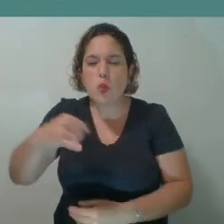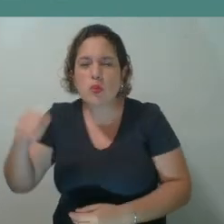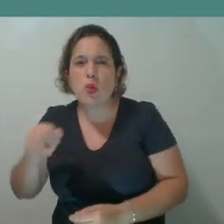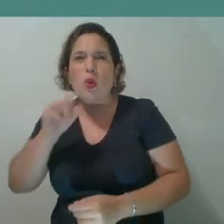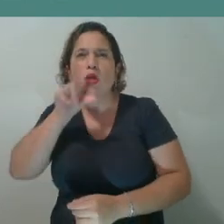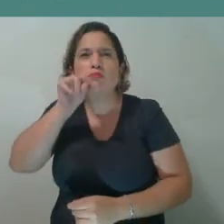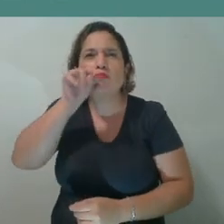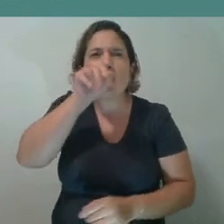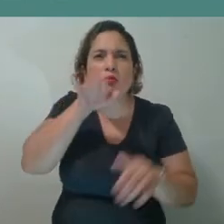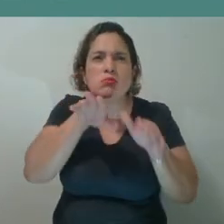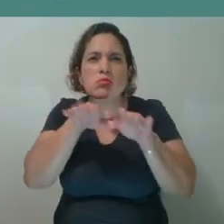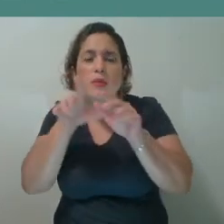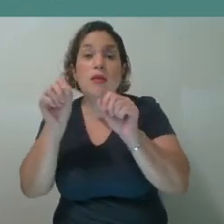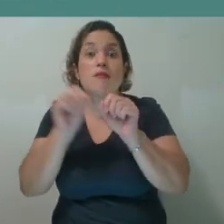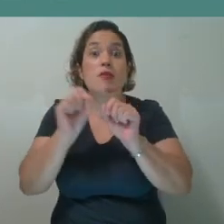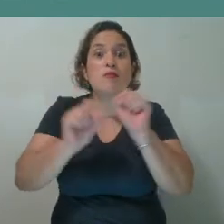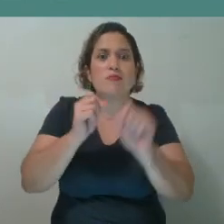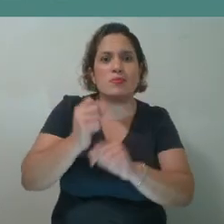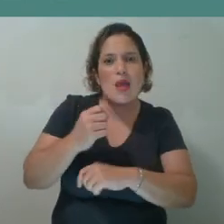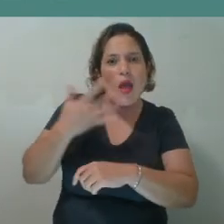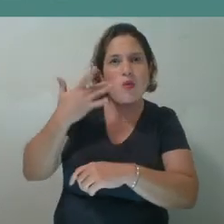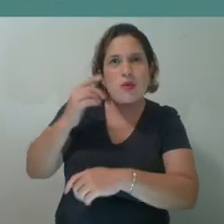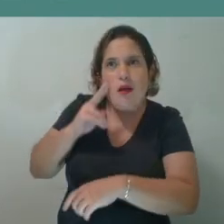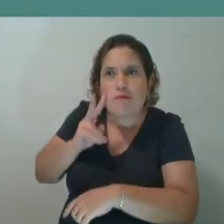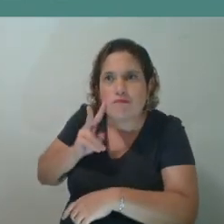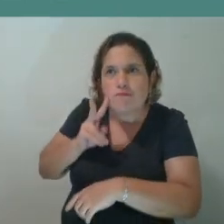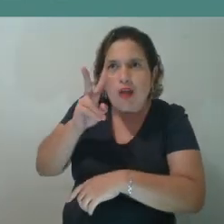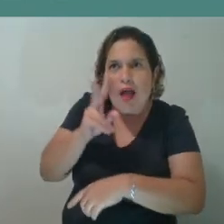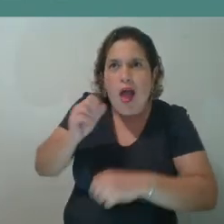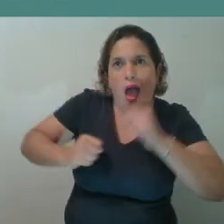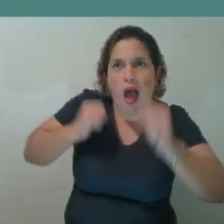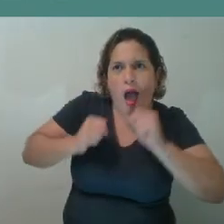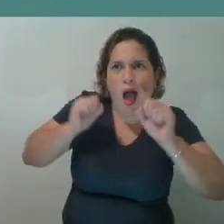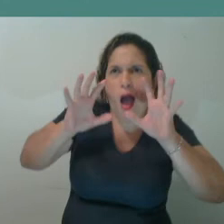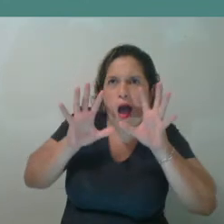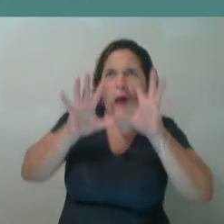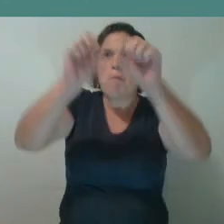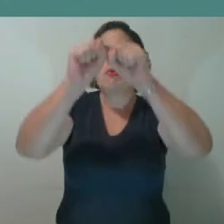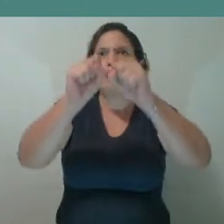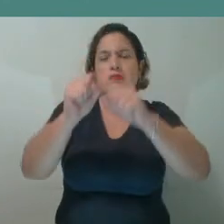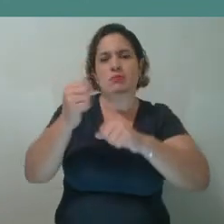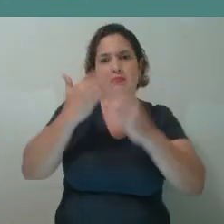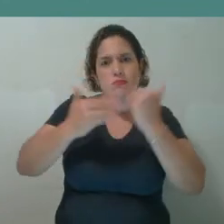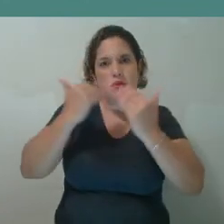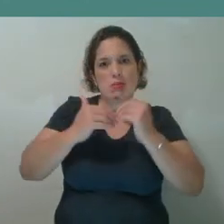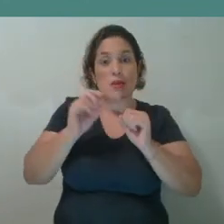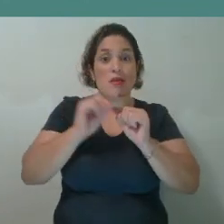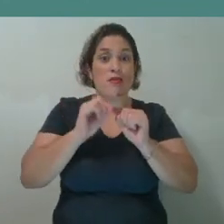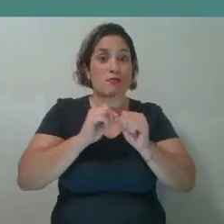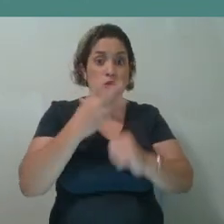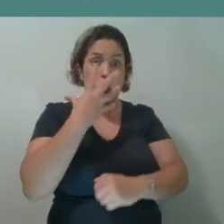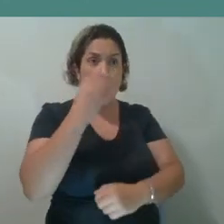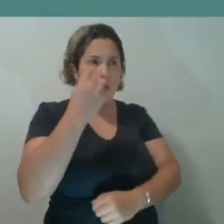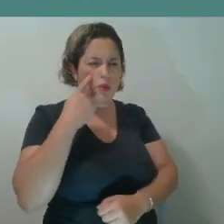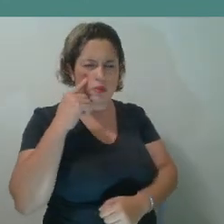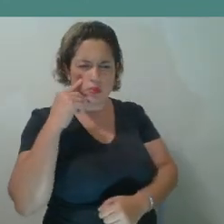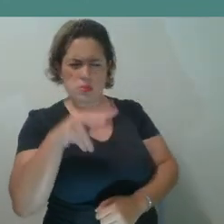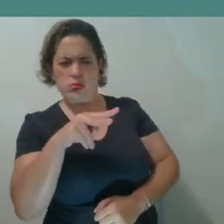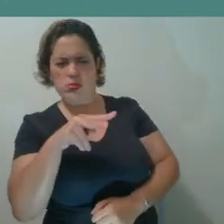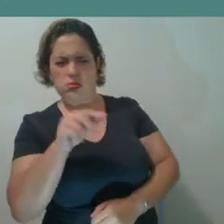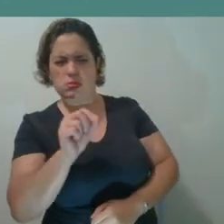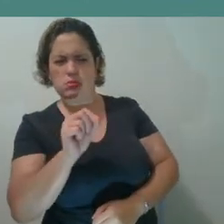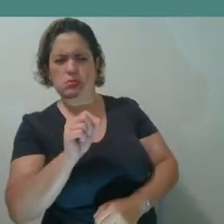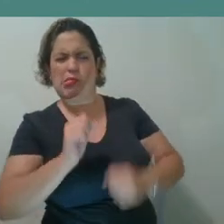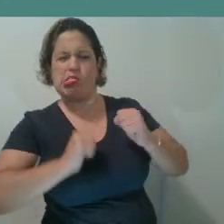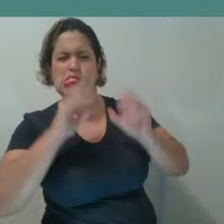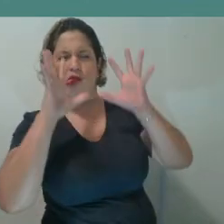roedores e pássaros. Então, isso acarreta no aumento da atividade de caça pelos gatos e aumenta a vulnerabilidade dele pelos coiotes,